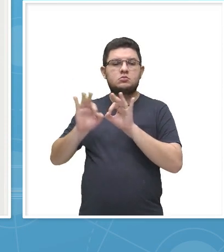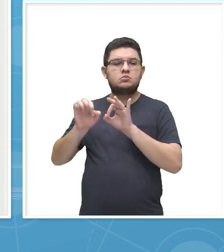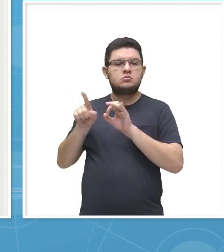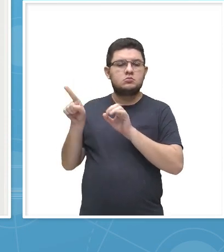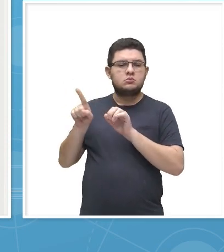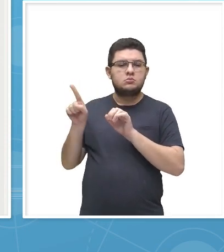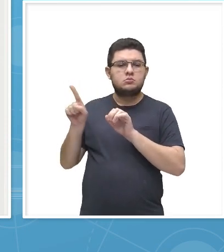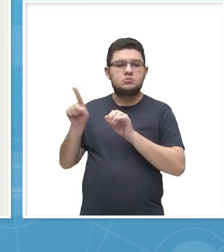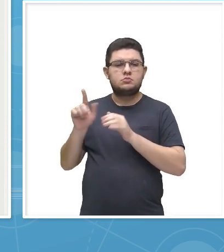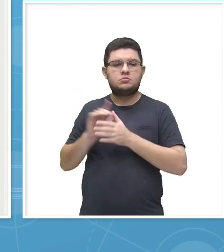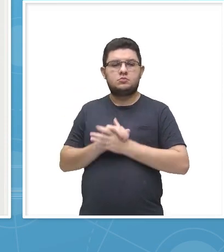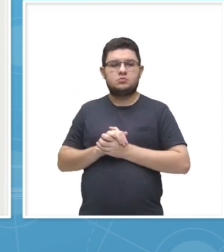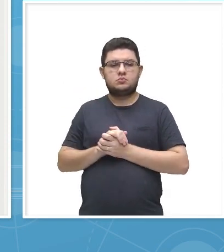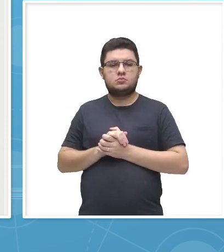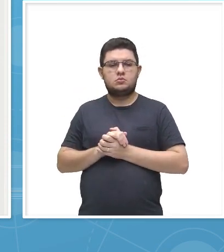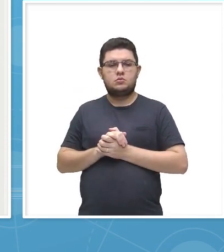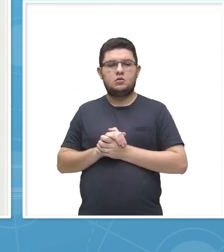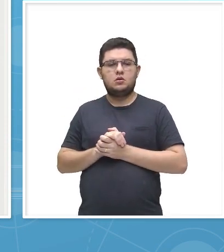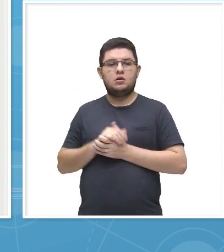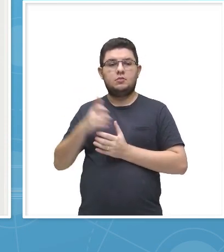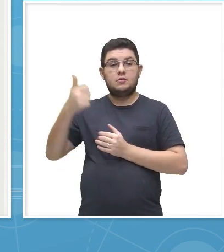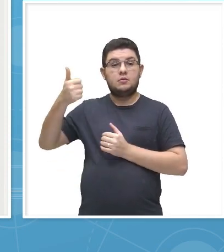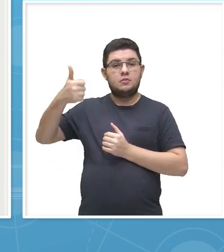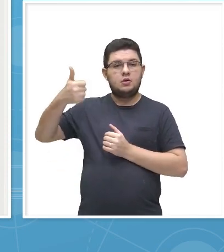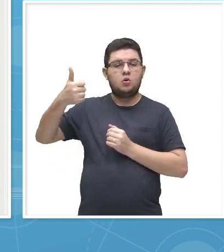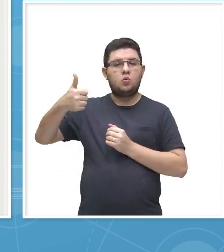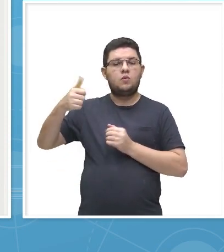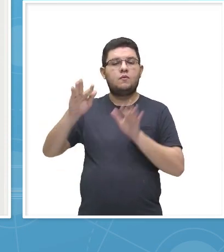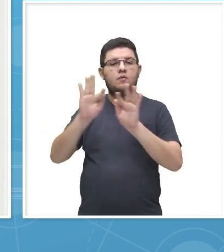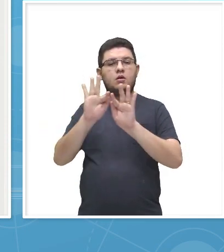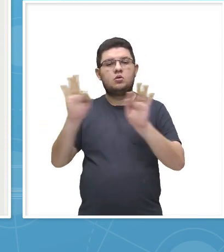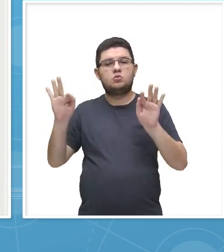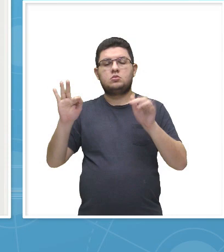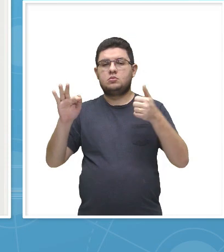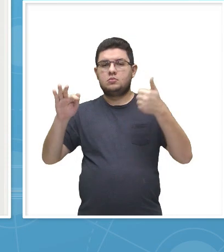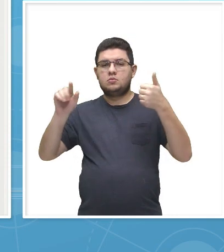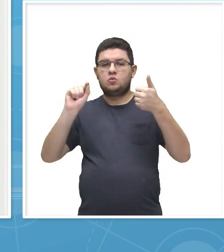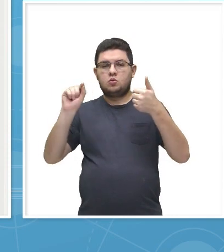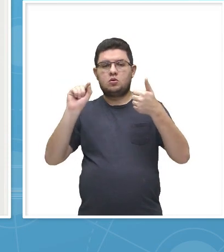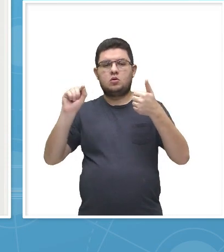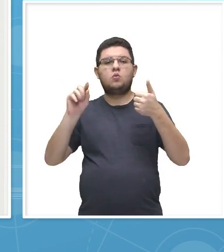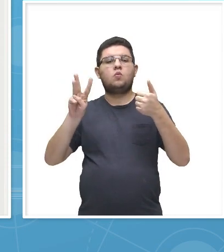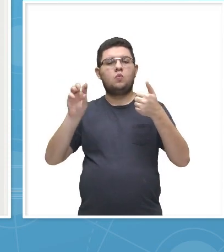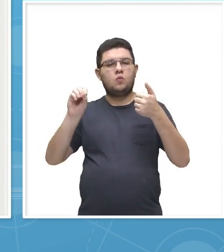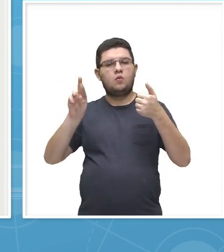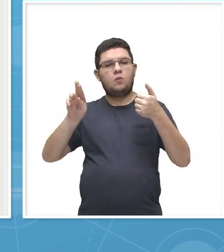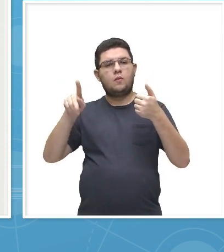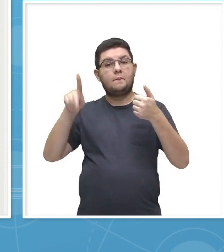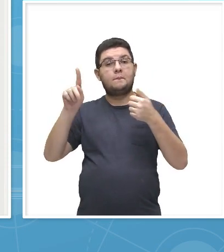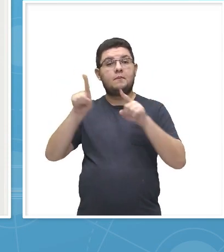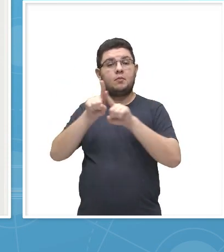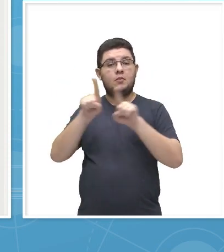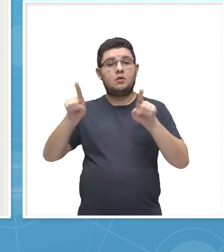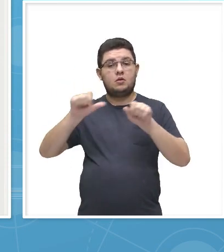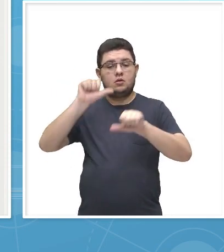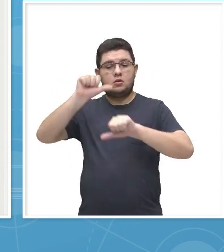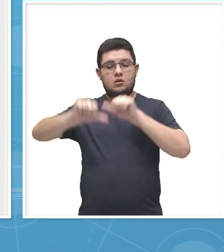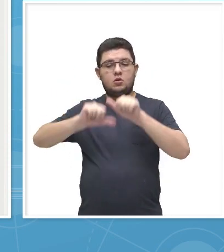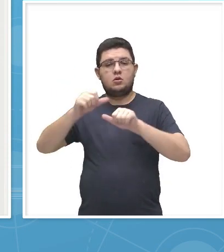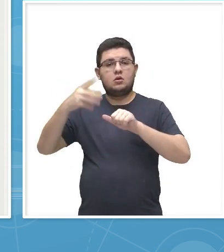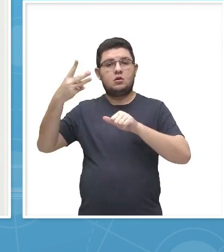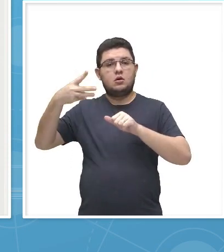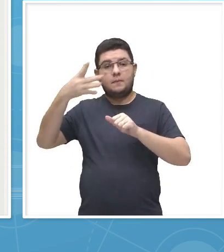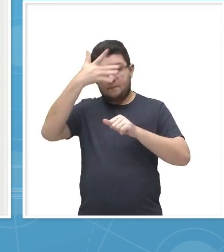nessa primeira frase aqui você vai completar com verbos work só que na terceira pessoa do singular vamos avaliar aqui qual que tá